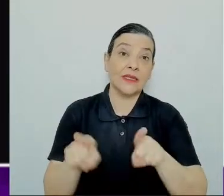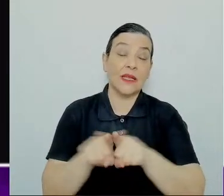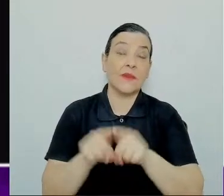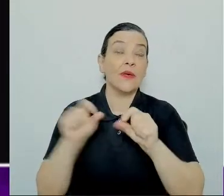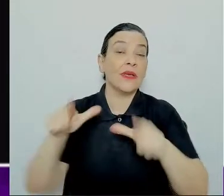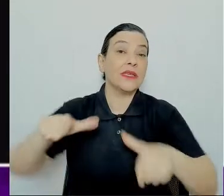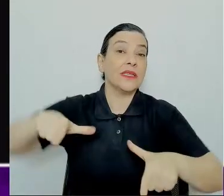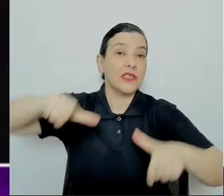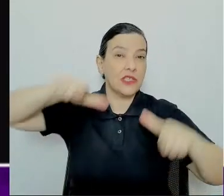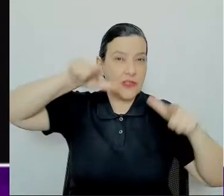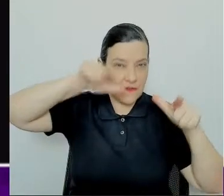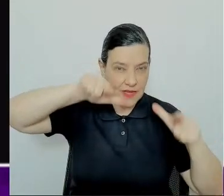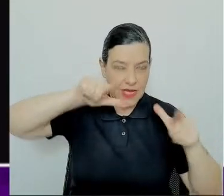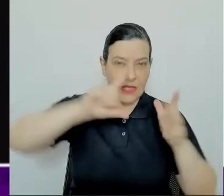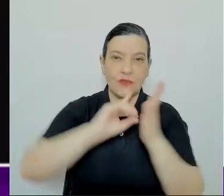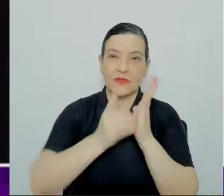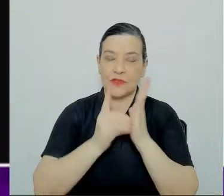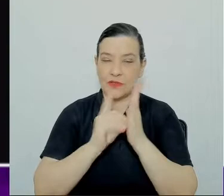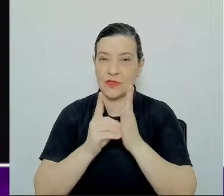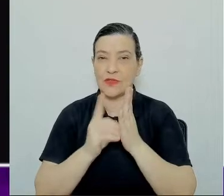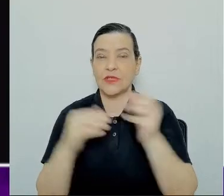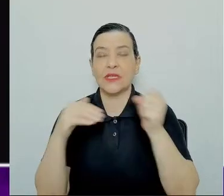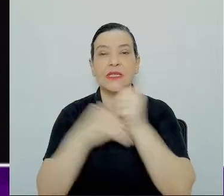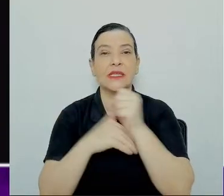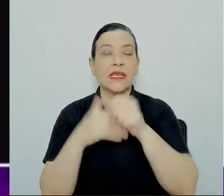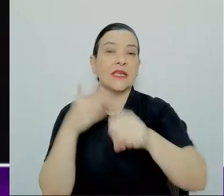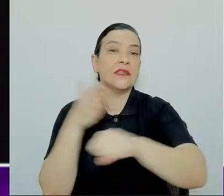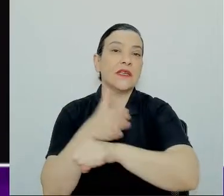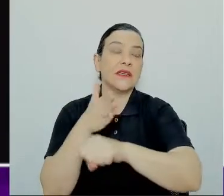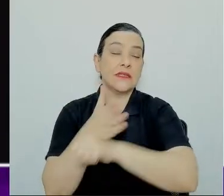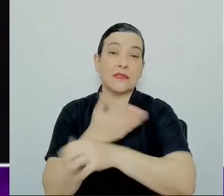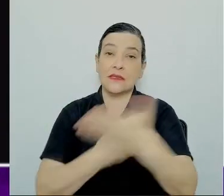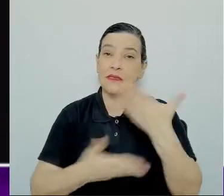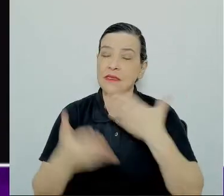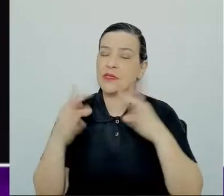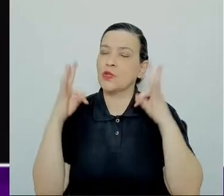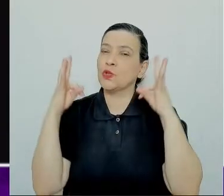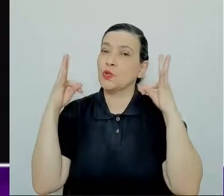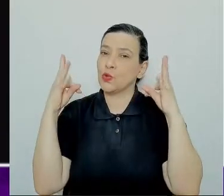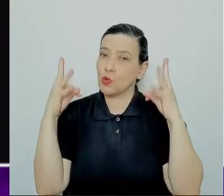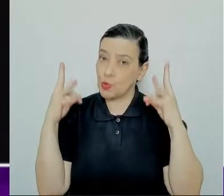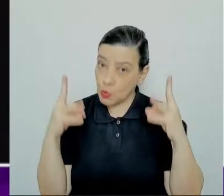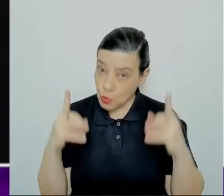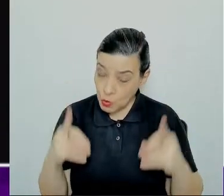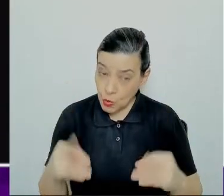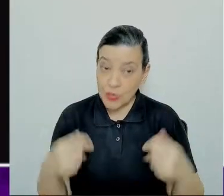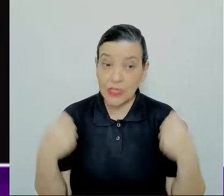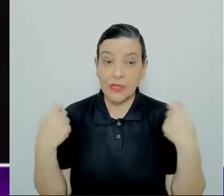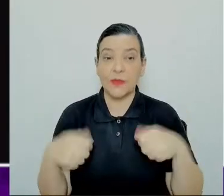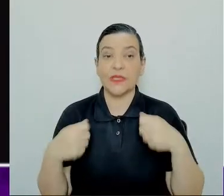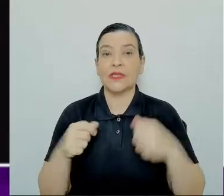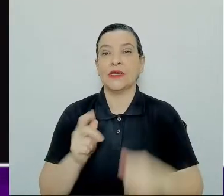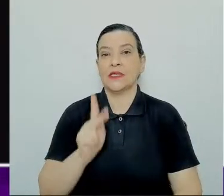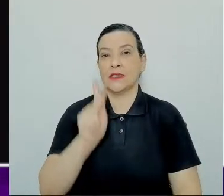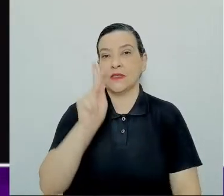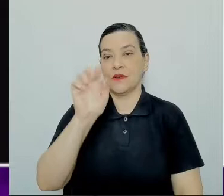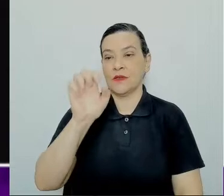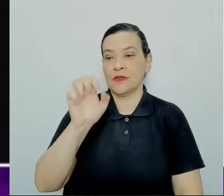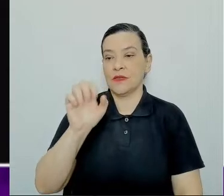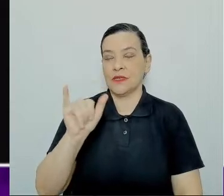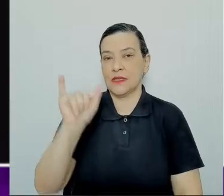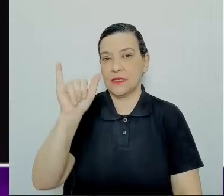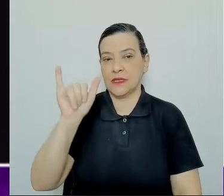digitais, senhas de acesso a compartilhamento, todas elas vão estar em um Key Vault, por exemplo, que é um cofre de